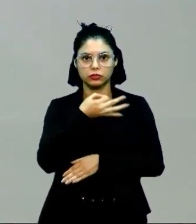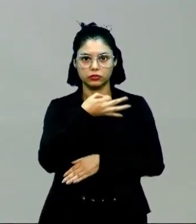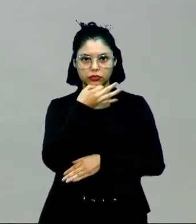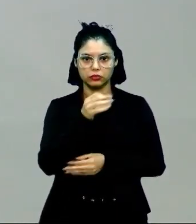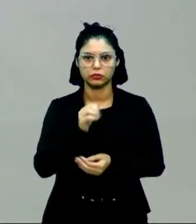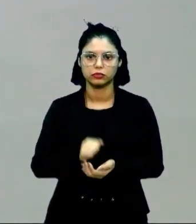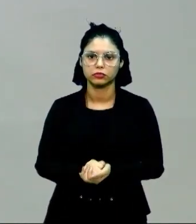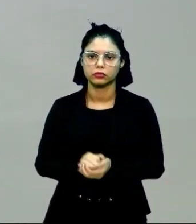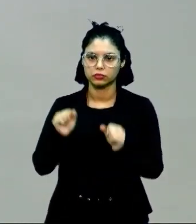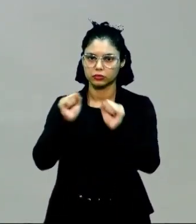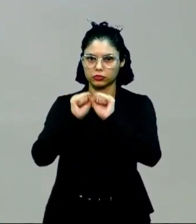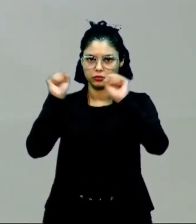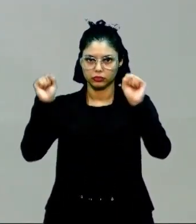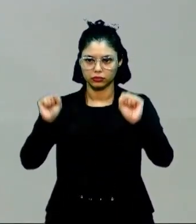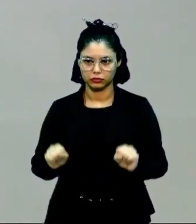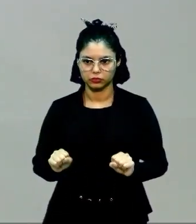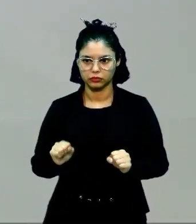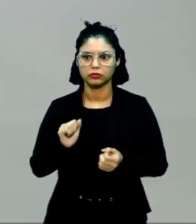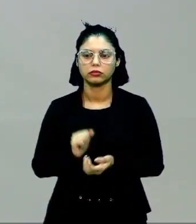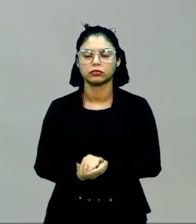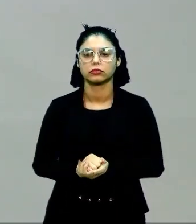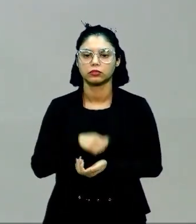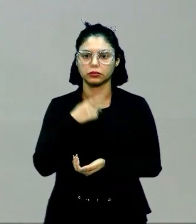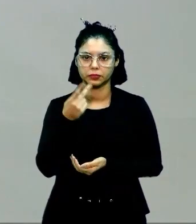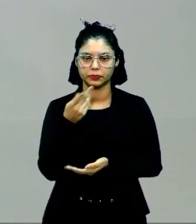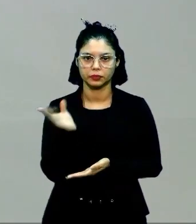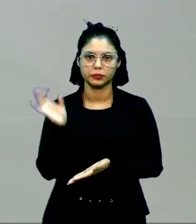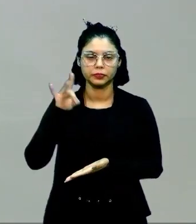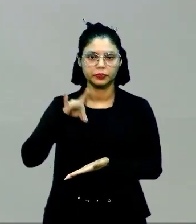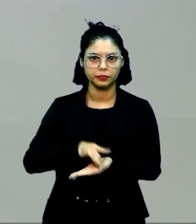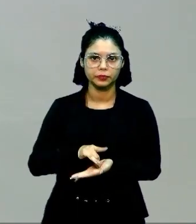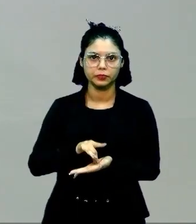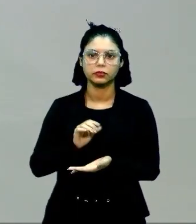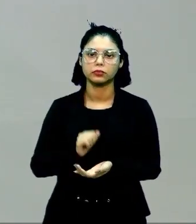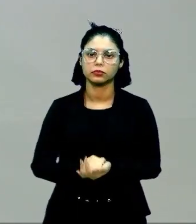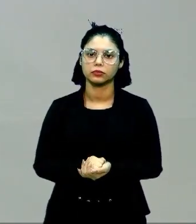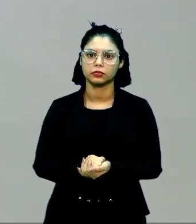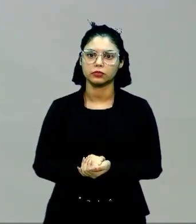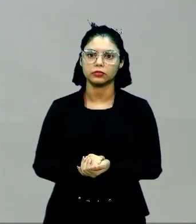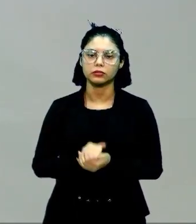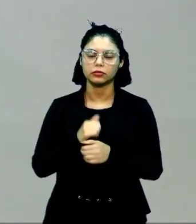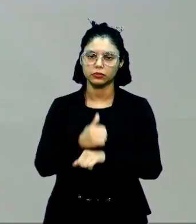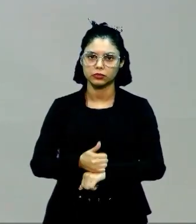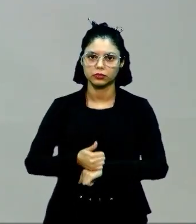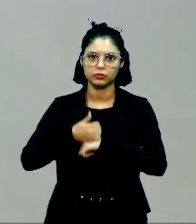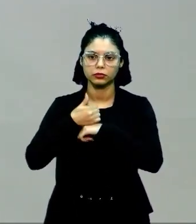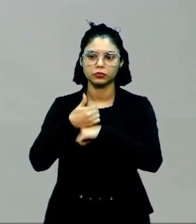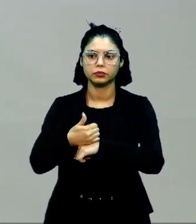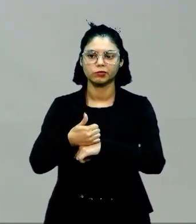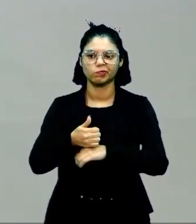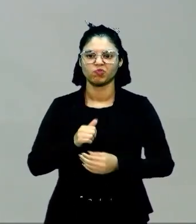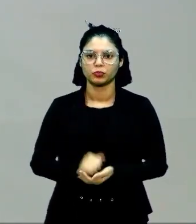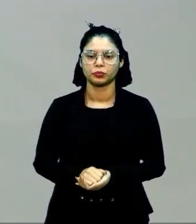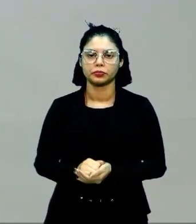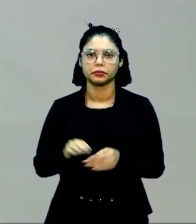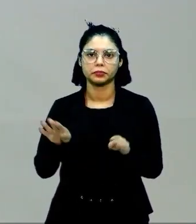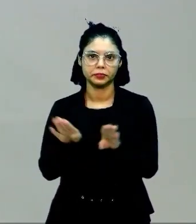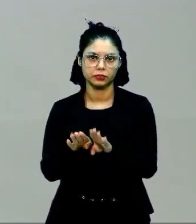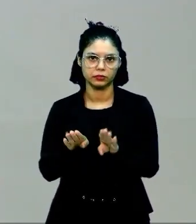mais sistemáticos a respeito da realidade e uma qualificação da sua forma